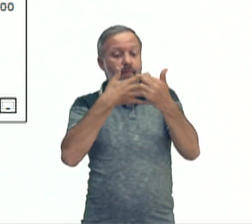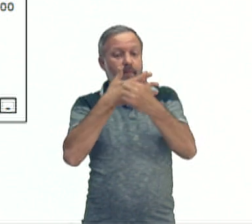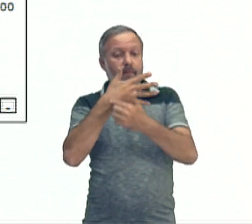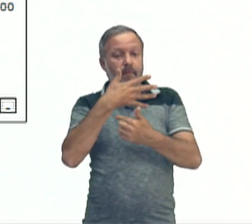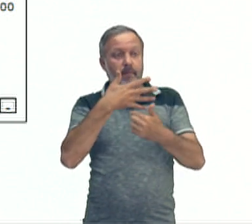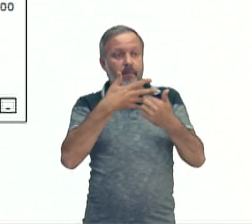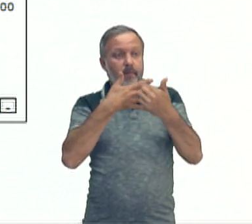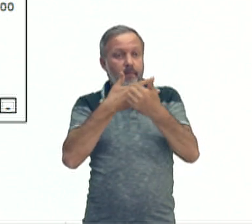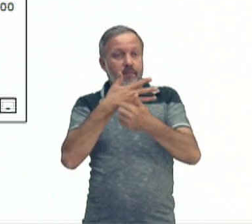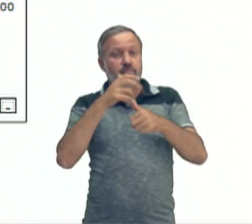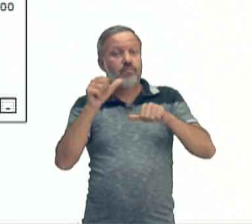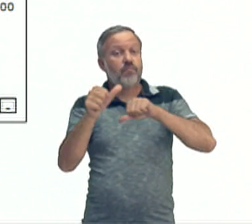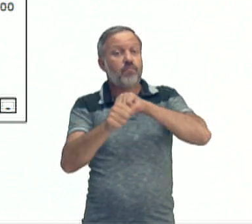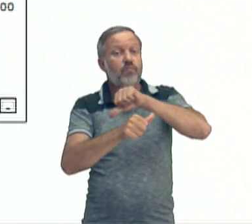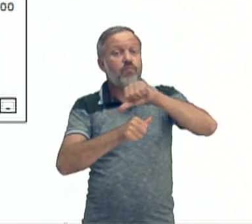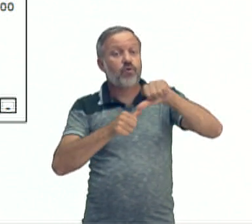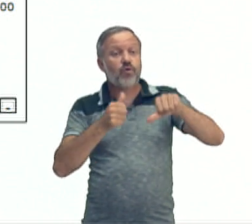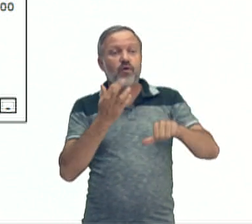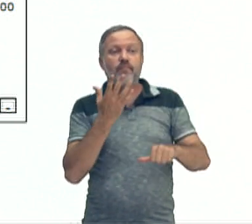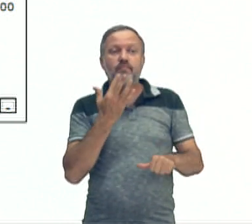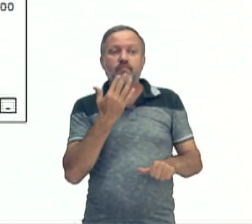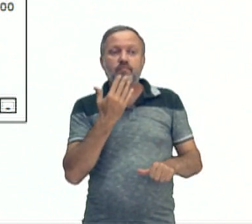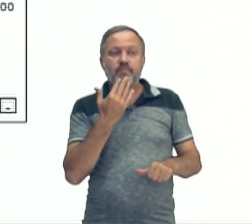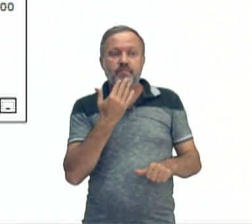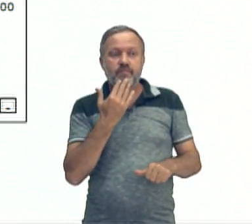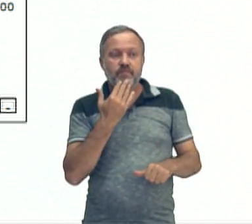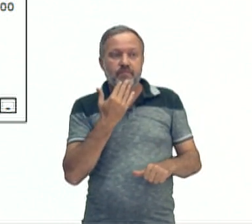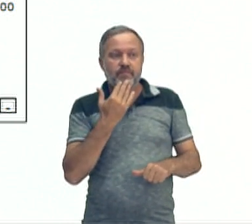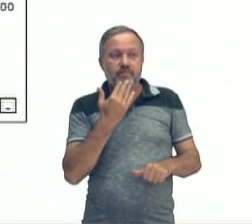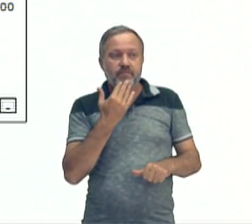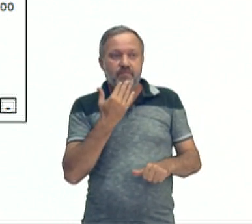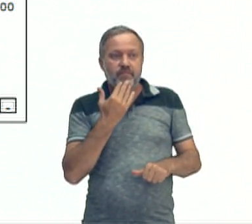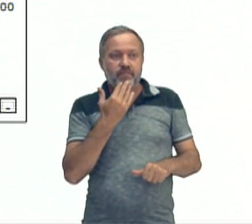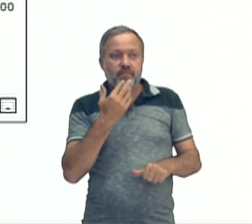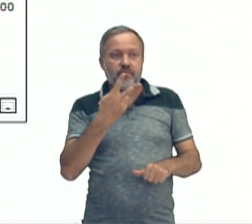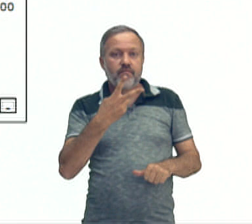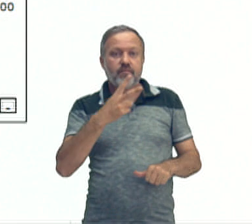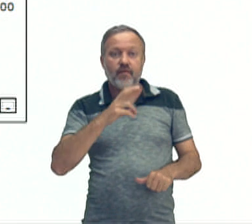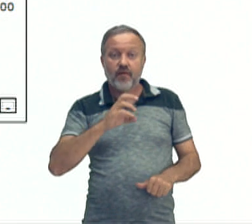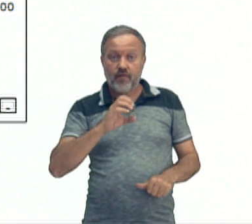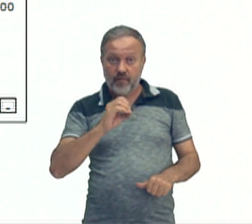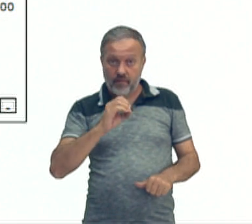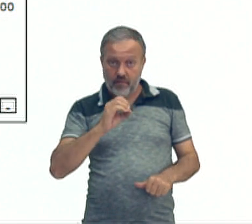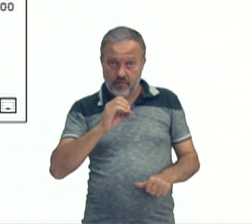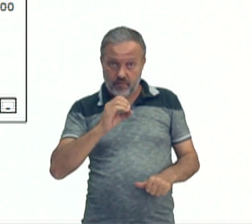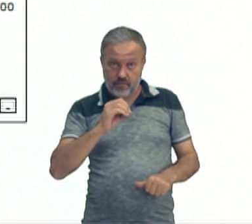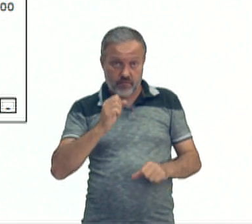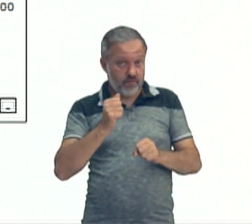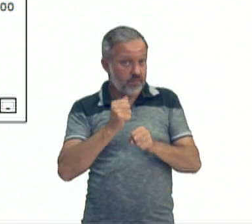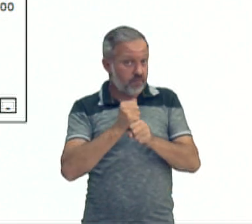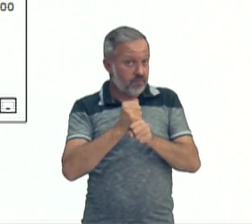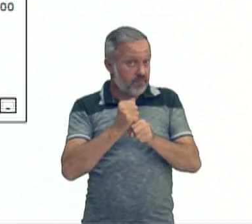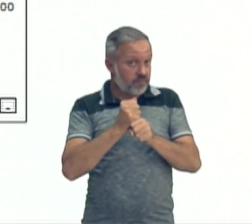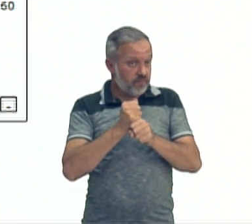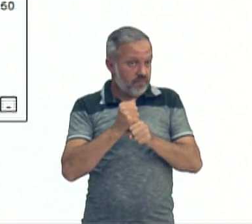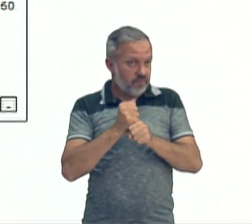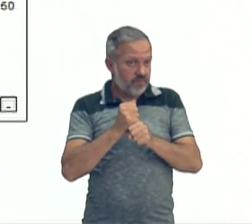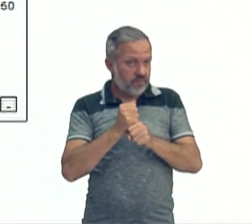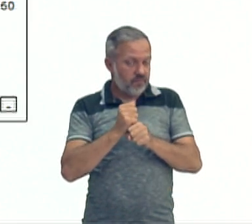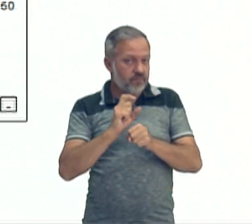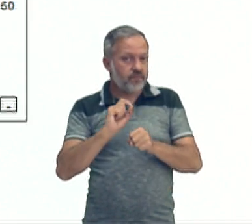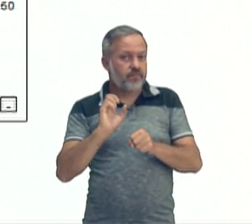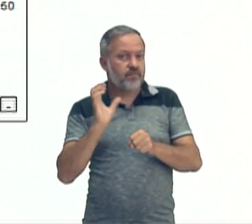Percebeu que mudou de cor? E percebeu que esse mapa aí agora já é do ano de 2000? O que aconteceu do